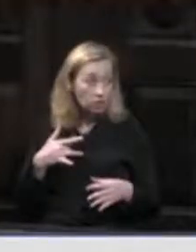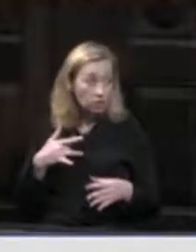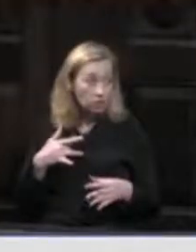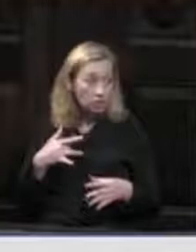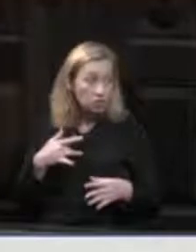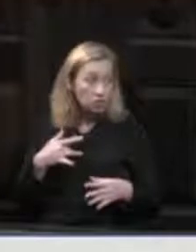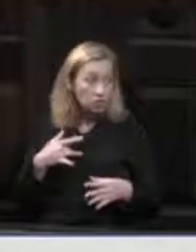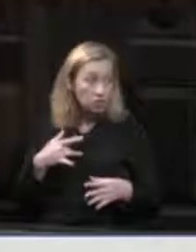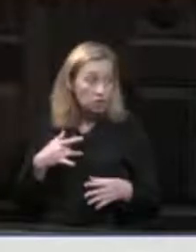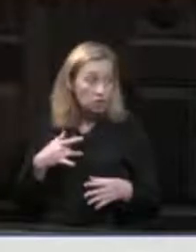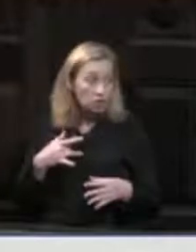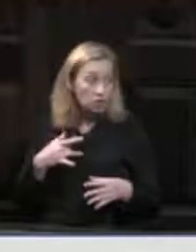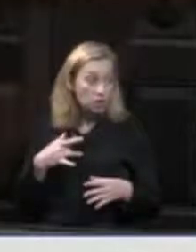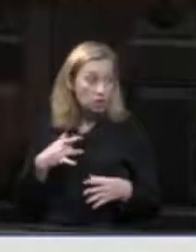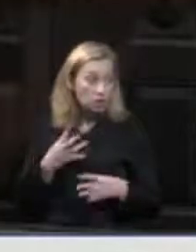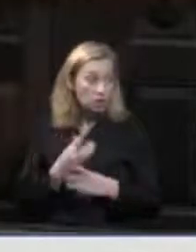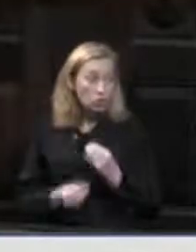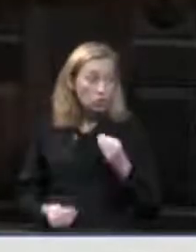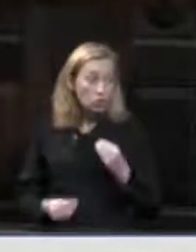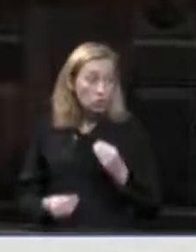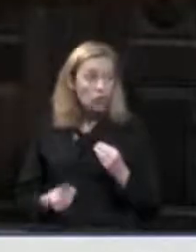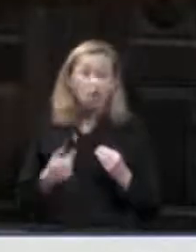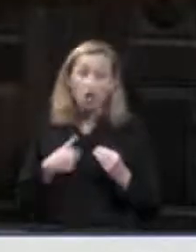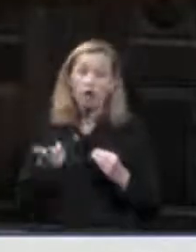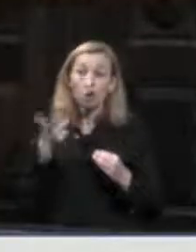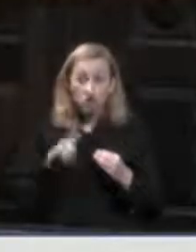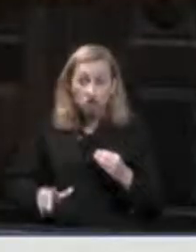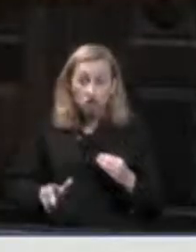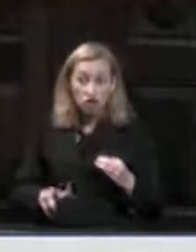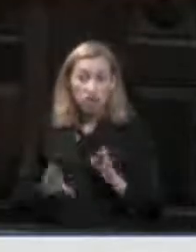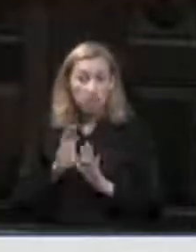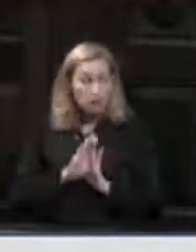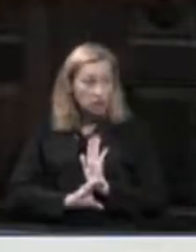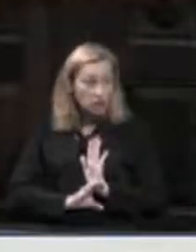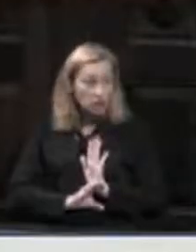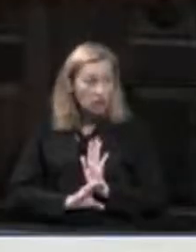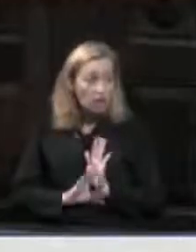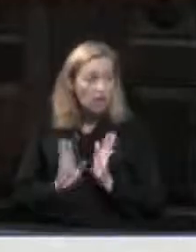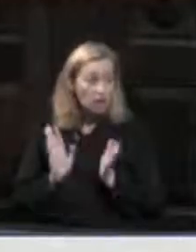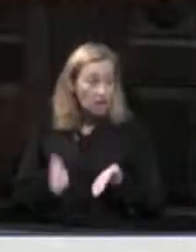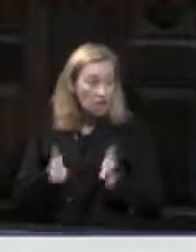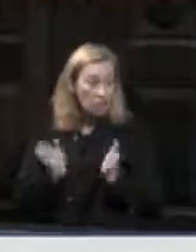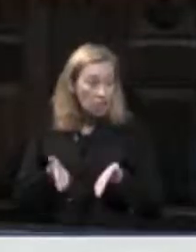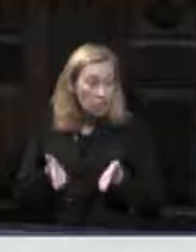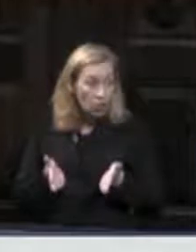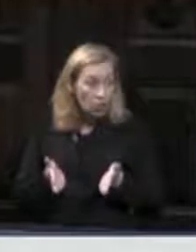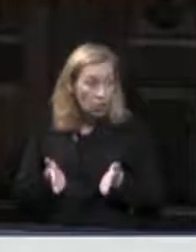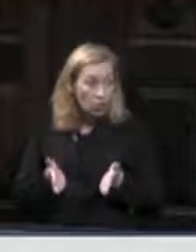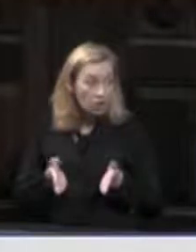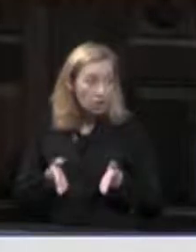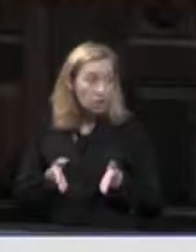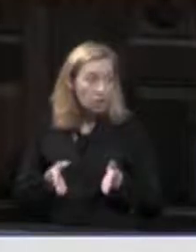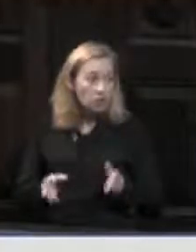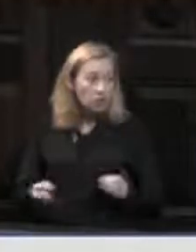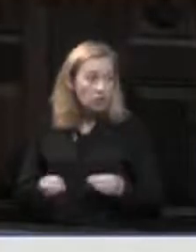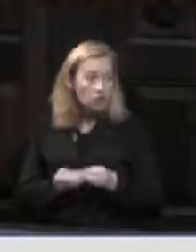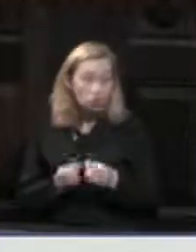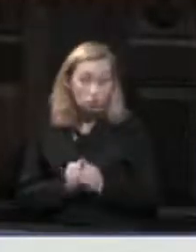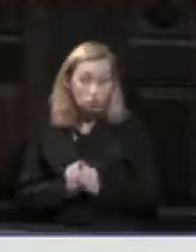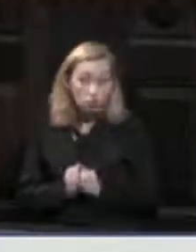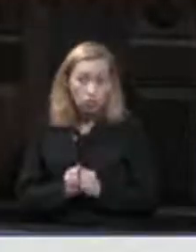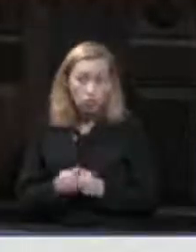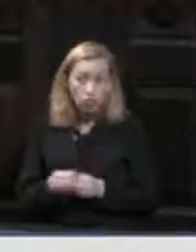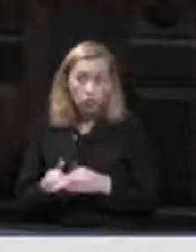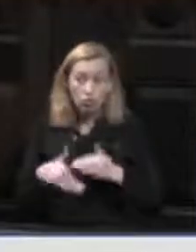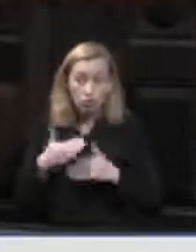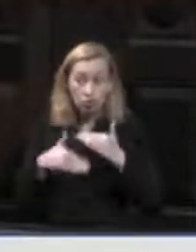desapareceram, chegaram aqui sem as emendas. Eu repeti as emendas e agora fazem parte aí do processo. Então, vou deixar isso bem claro. Vossa